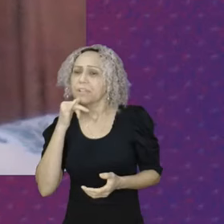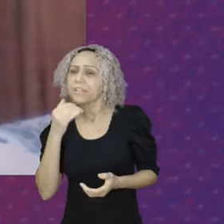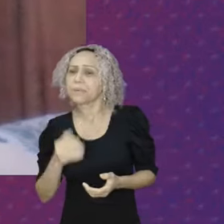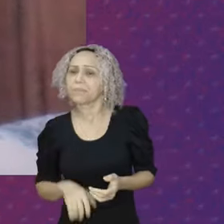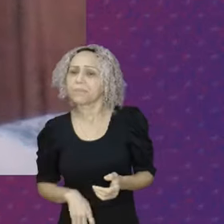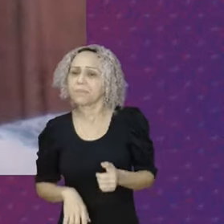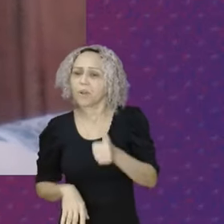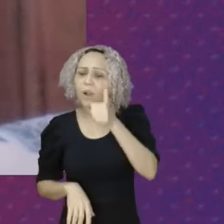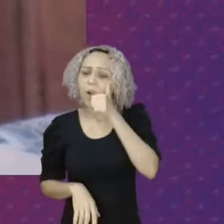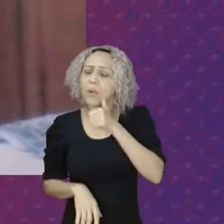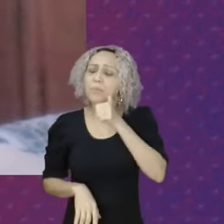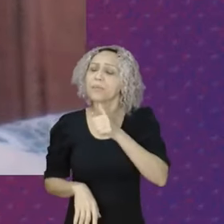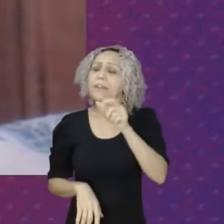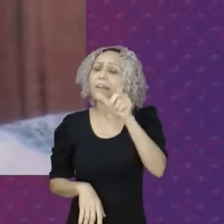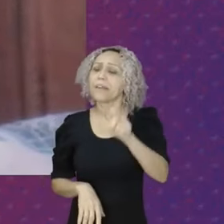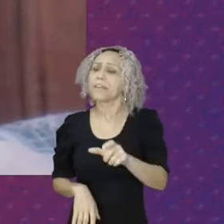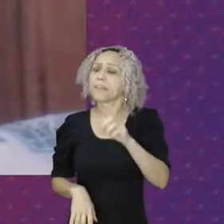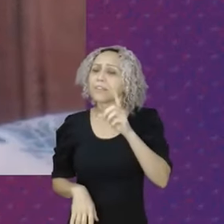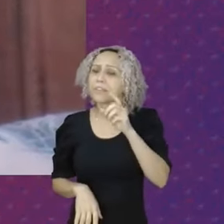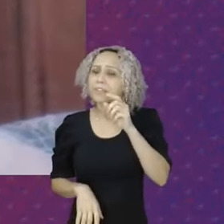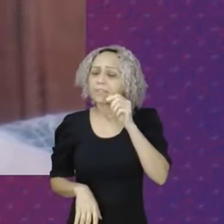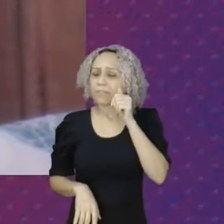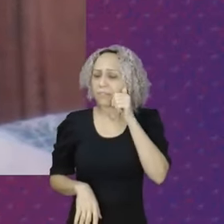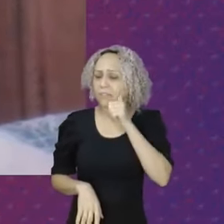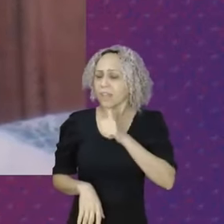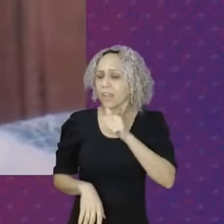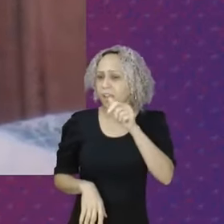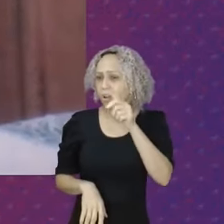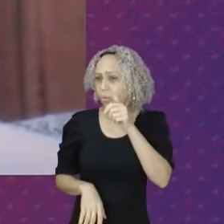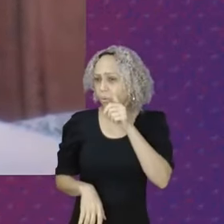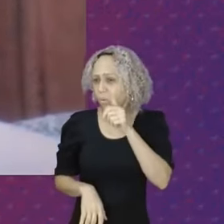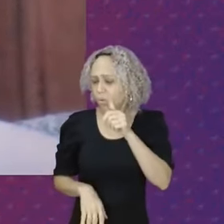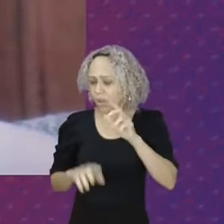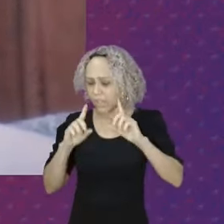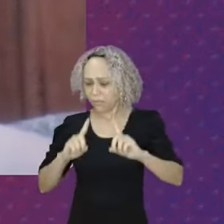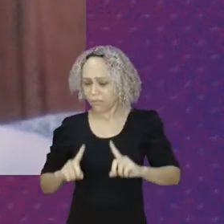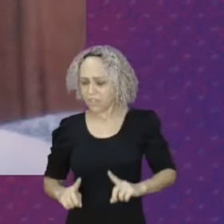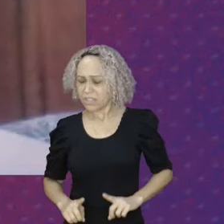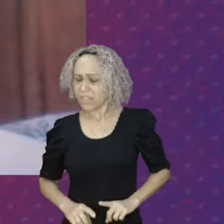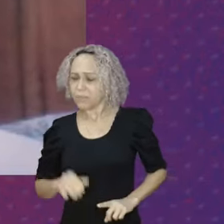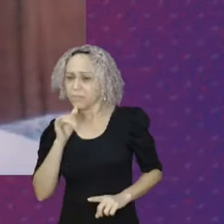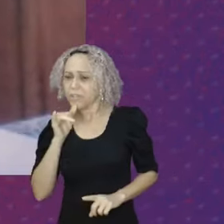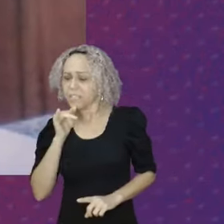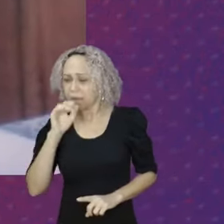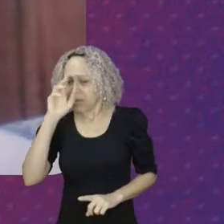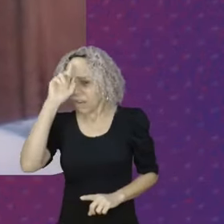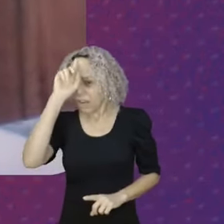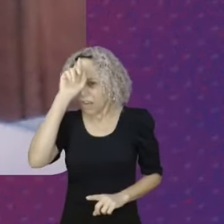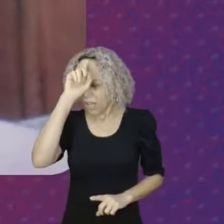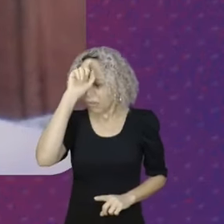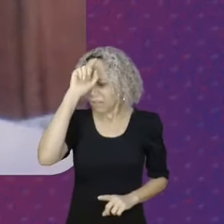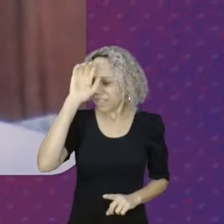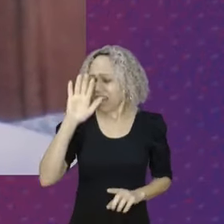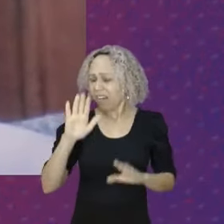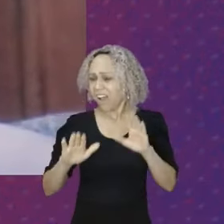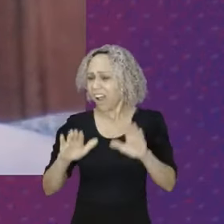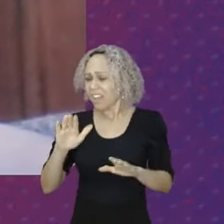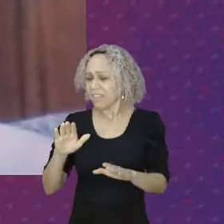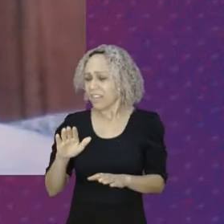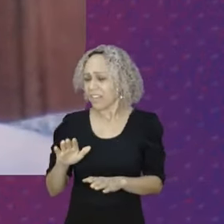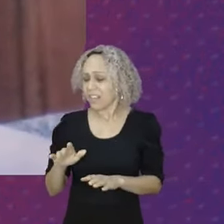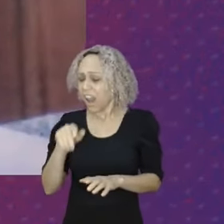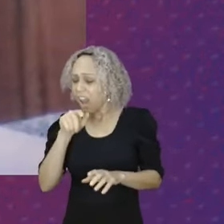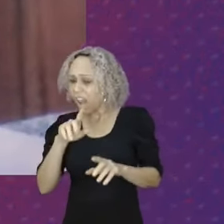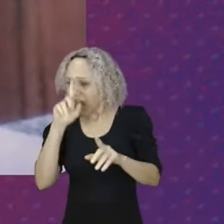hospitais casas de saúde quando ela vai fazer uma cirurgia quando ela vai fazer um parto a a a a as própria a própria equipe de saúde Eu Conheço caso de